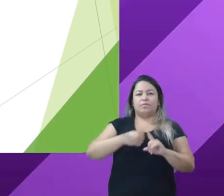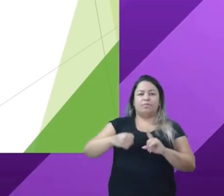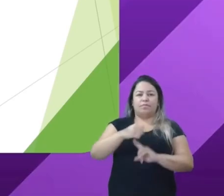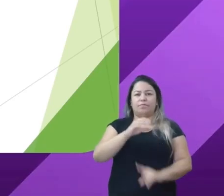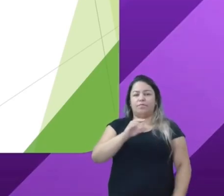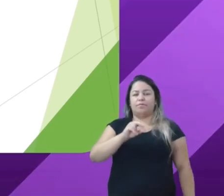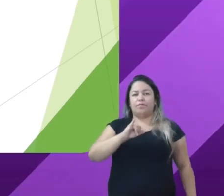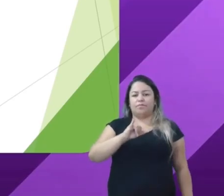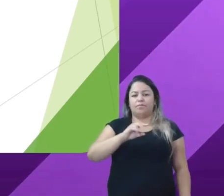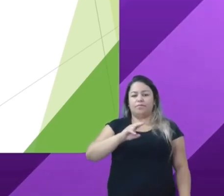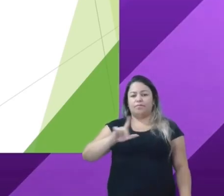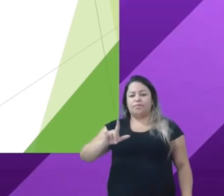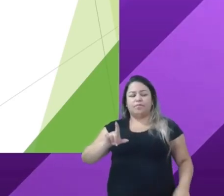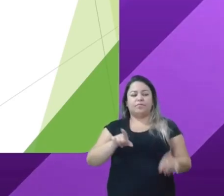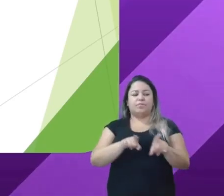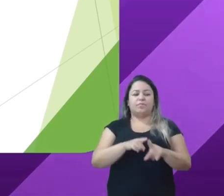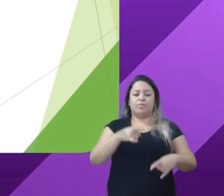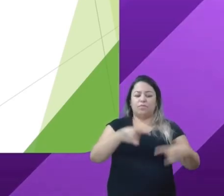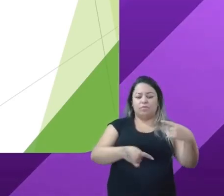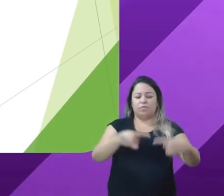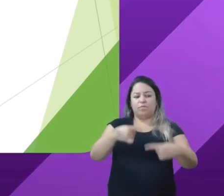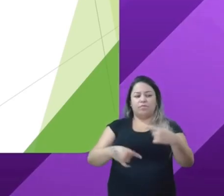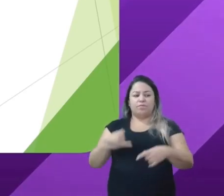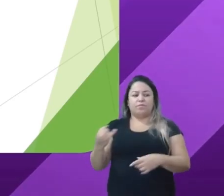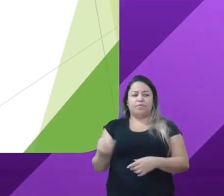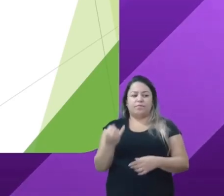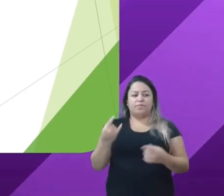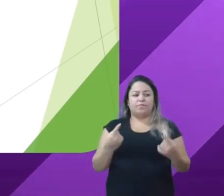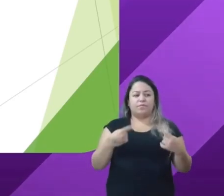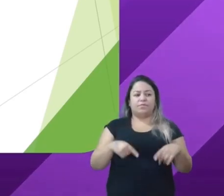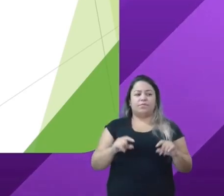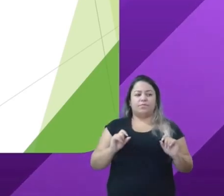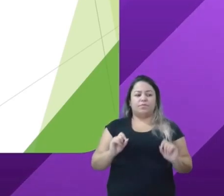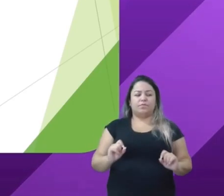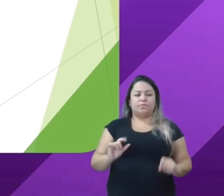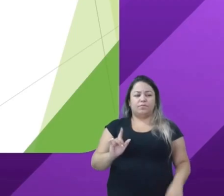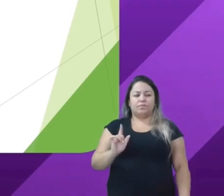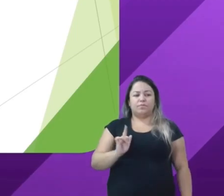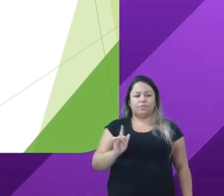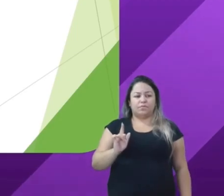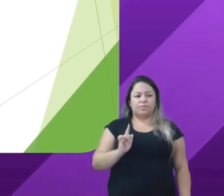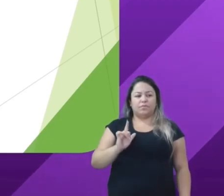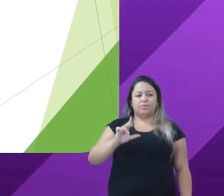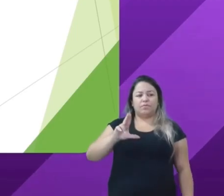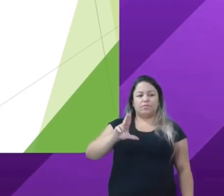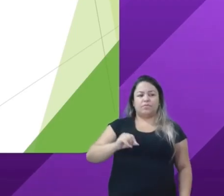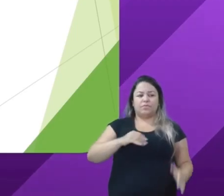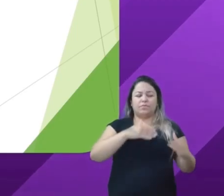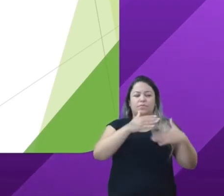e o governo para debater e decidir sobre as prioridades das políticas públicas. Ou seja, ela é uma evolução